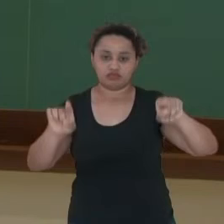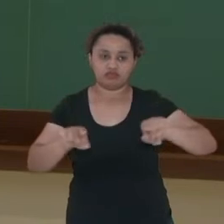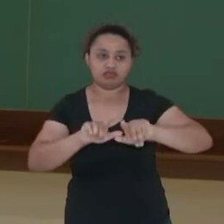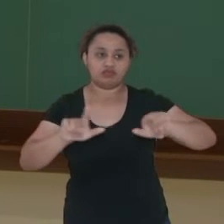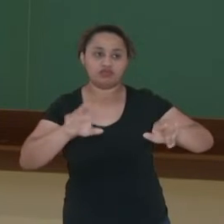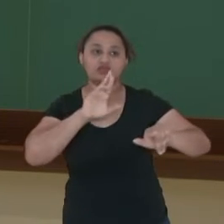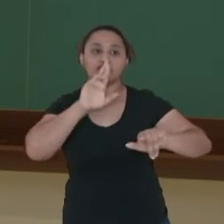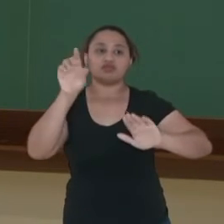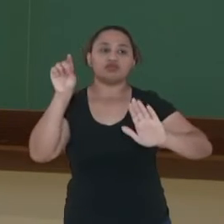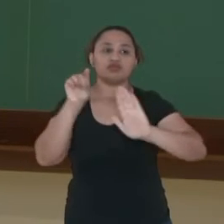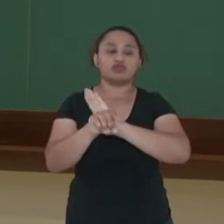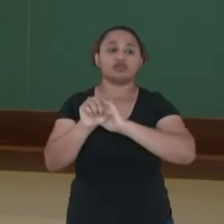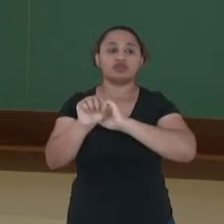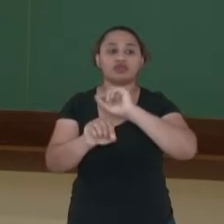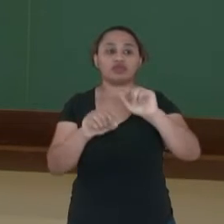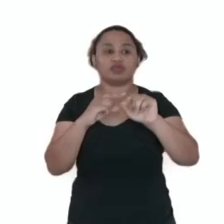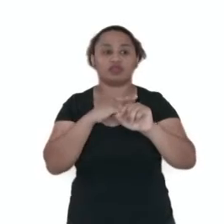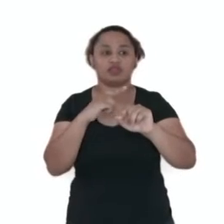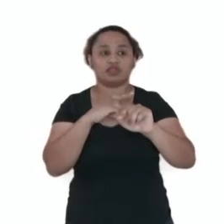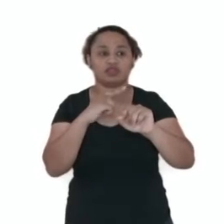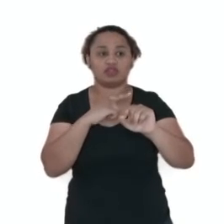responder a questão. Então você tem aqui